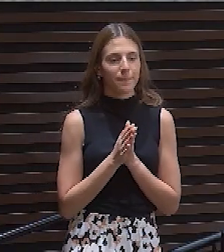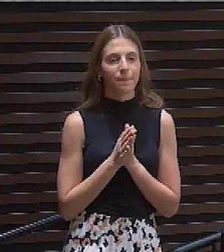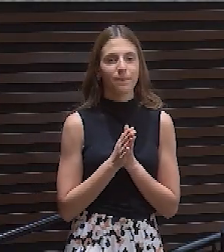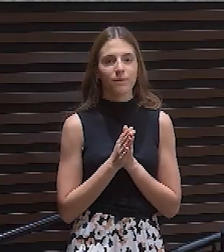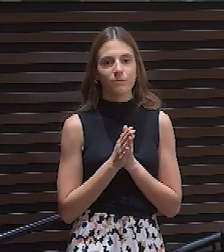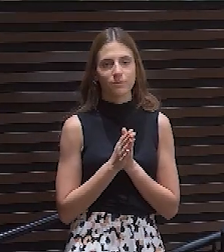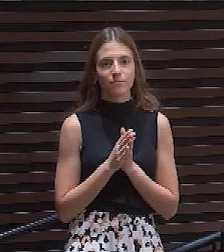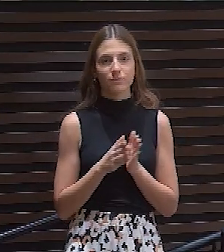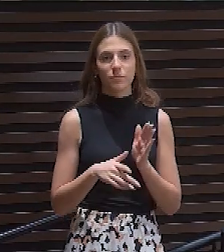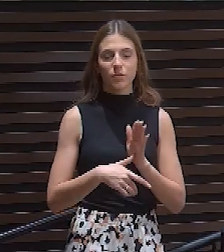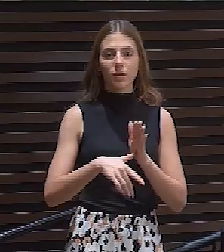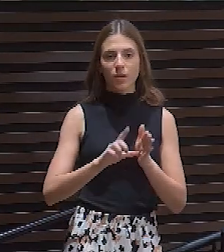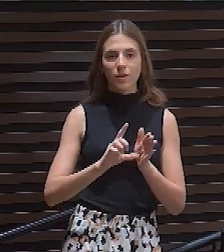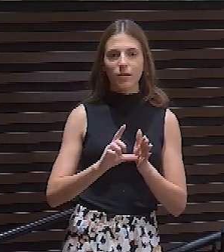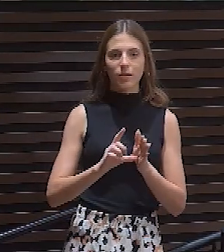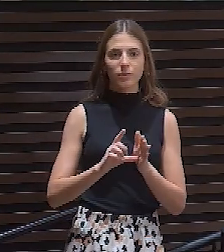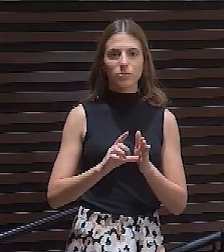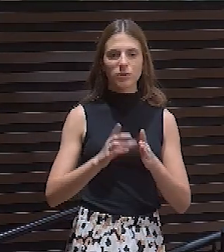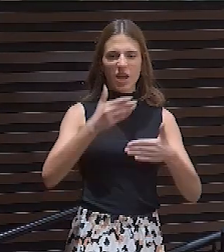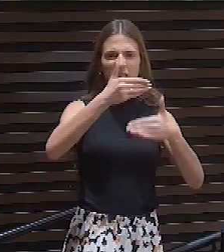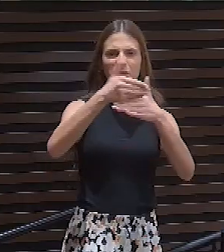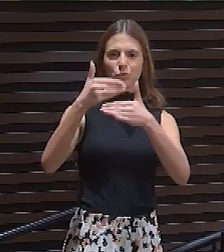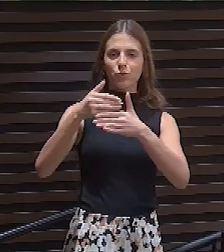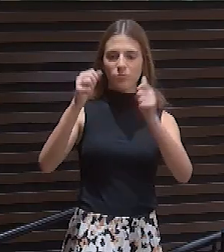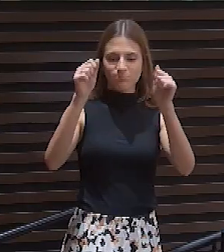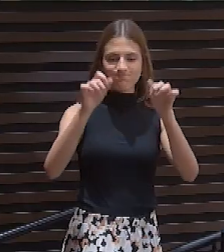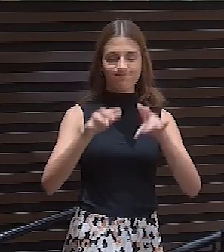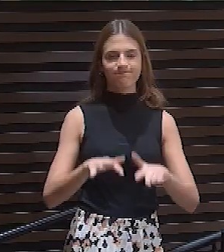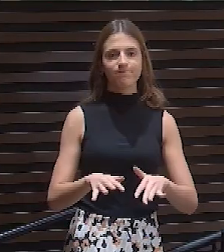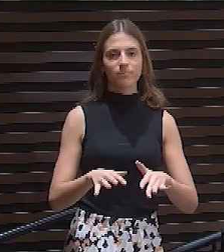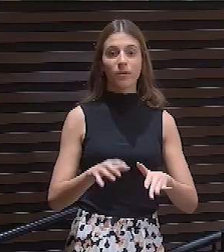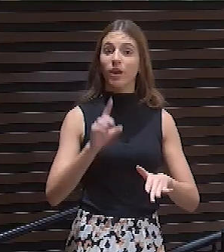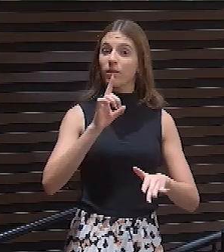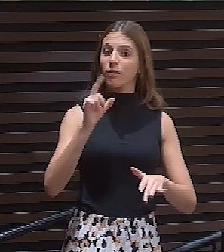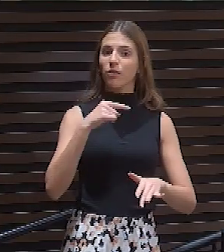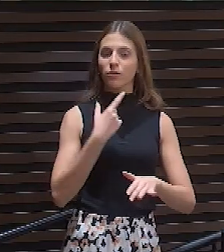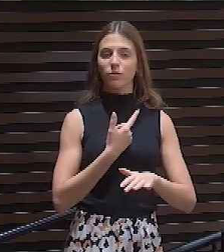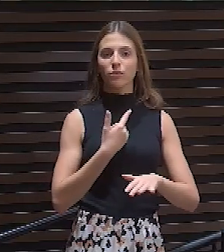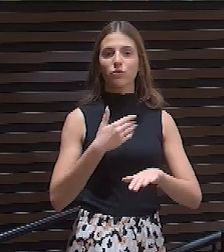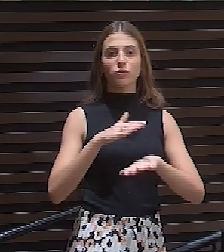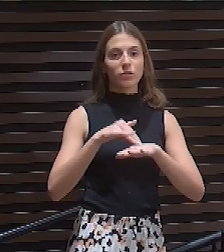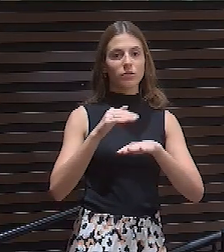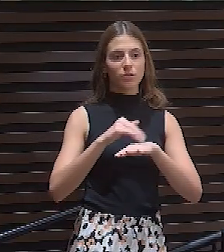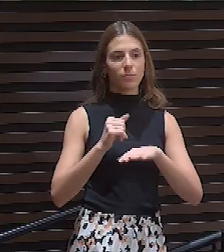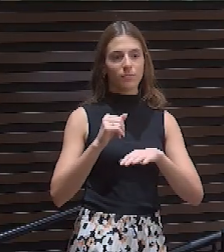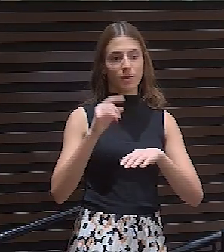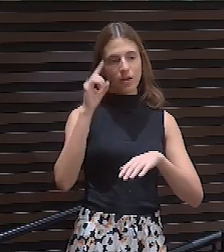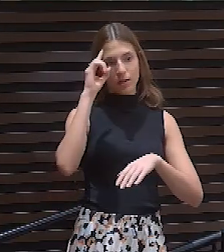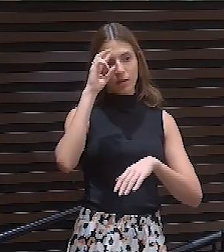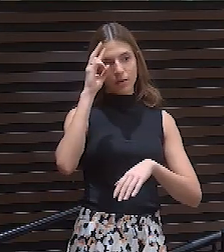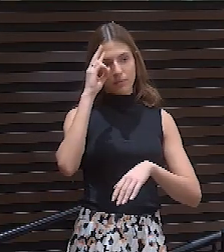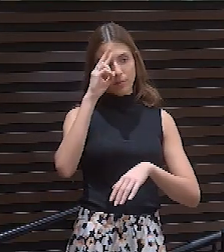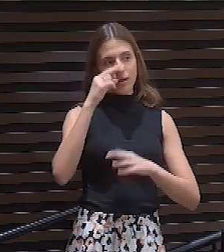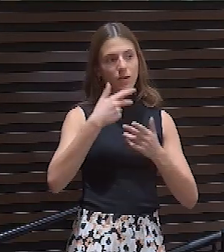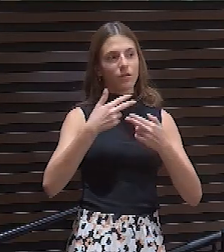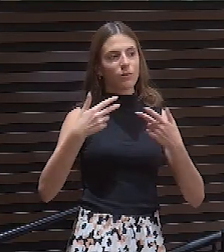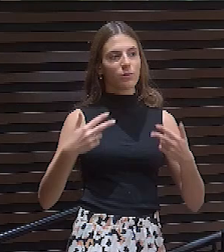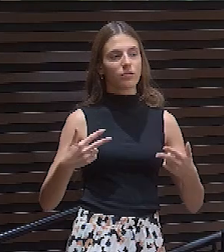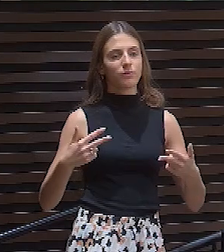Antes de derrubar muralhas, Deus nos chama a erigir memórias, a consagrar